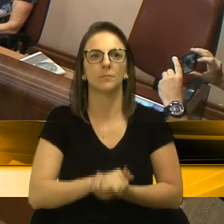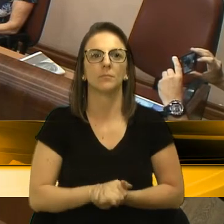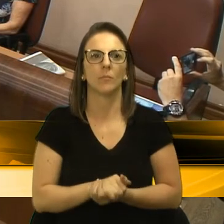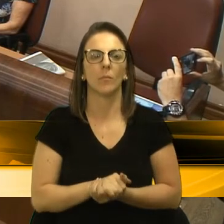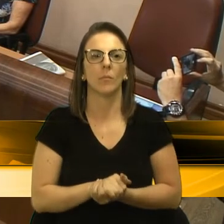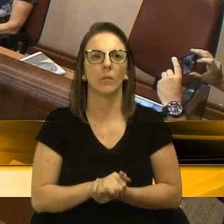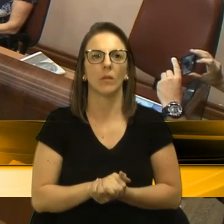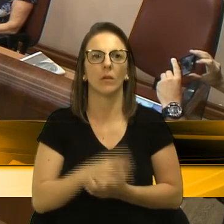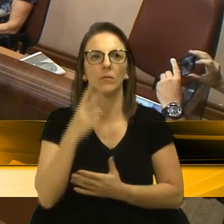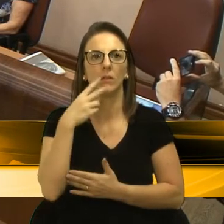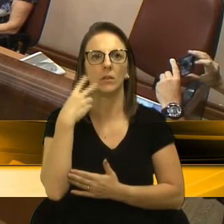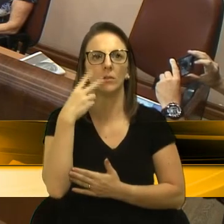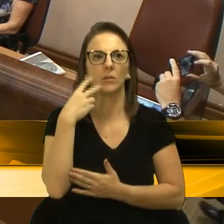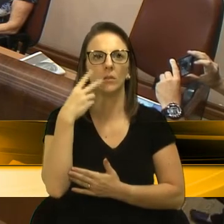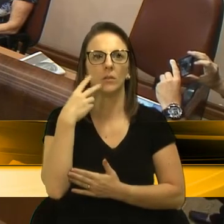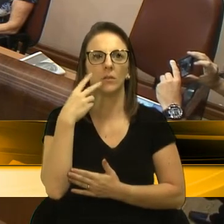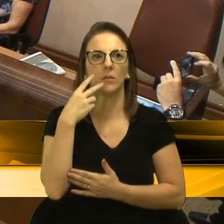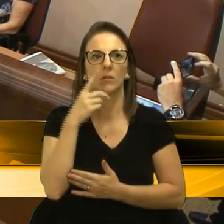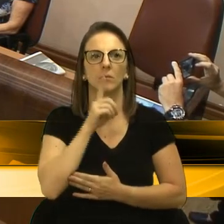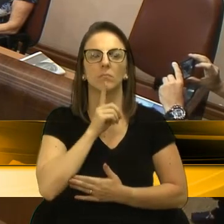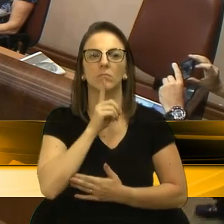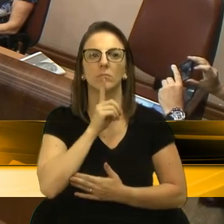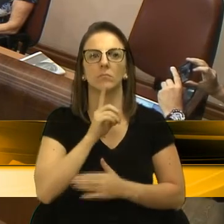Vereador Alberto, por gentileza.